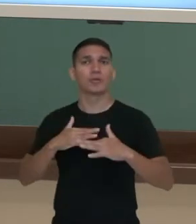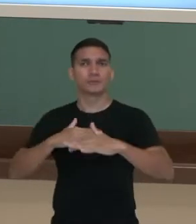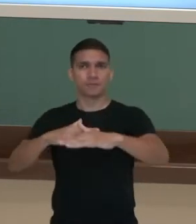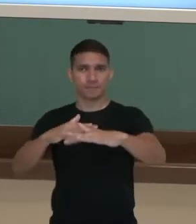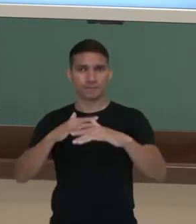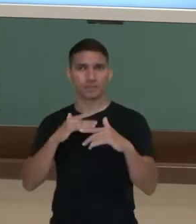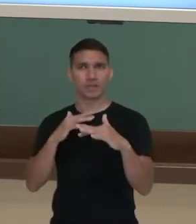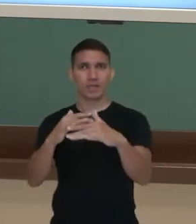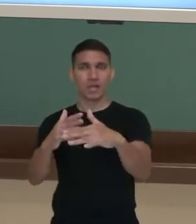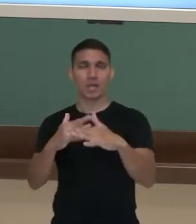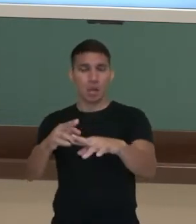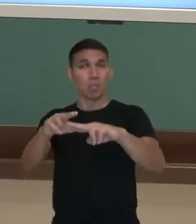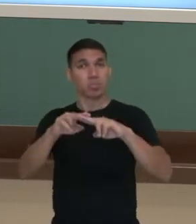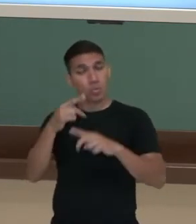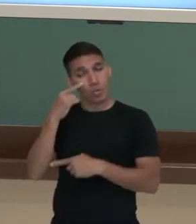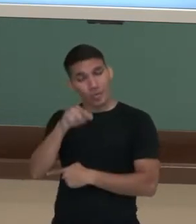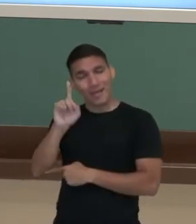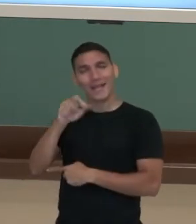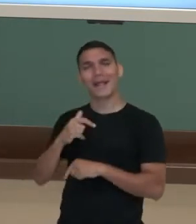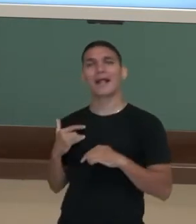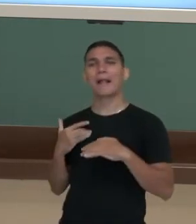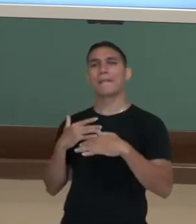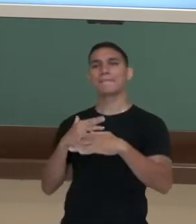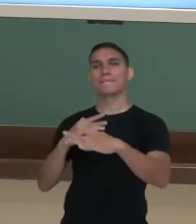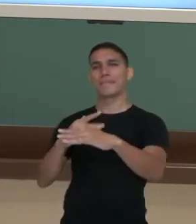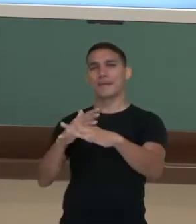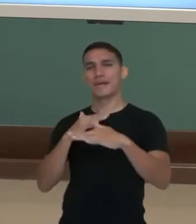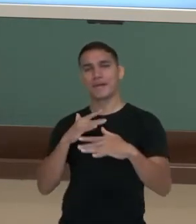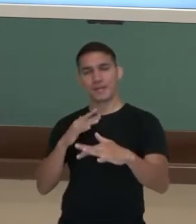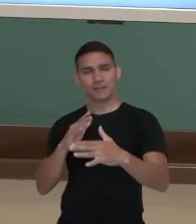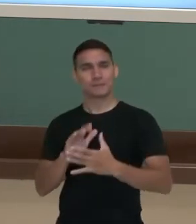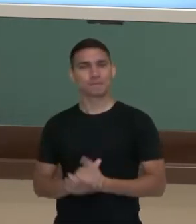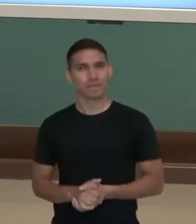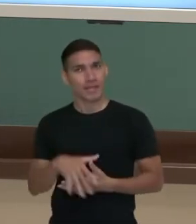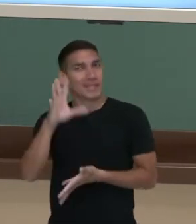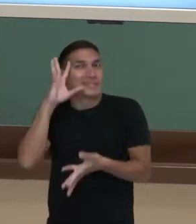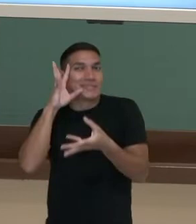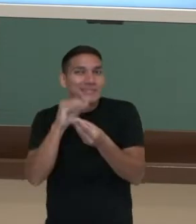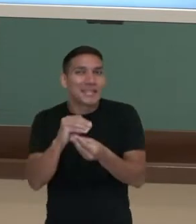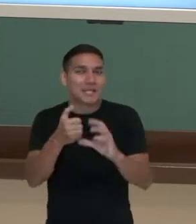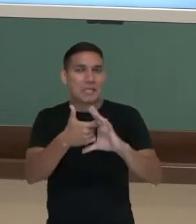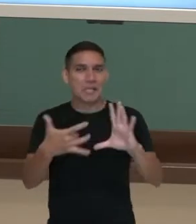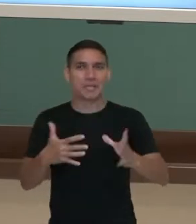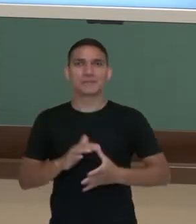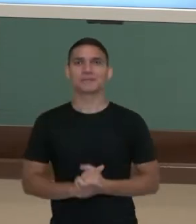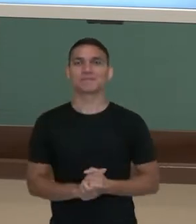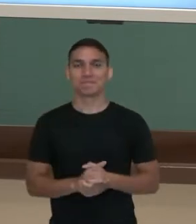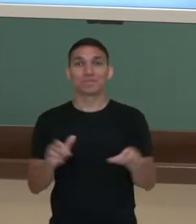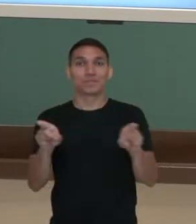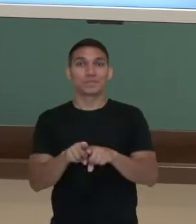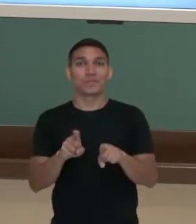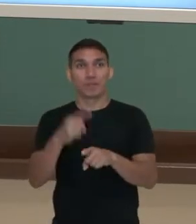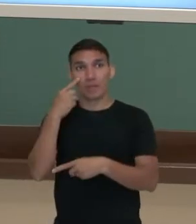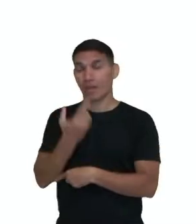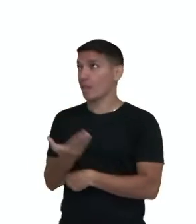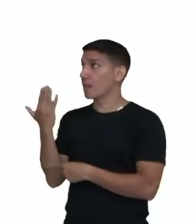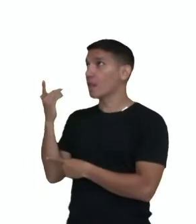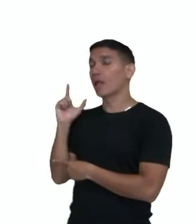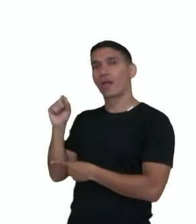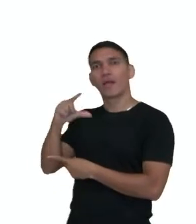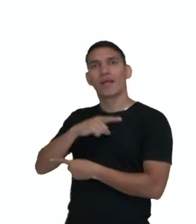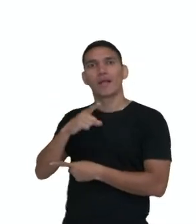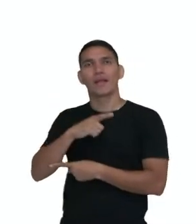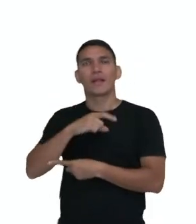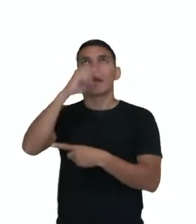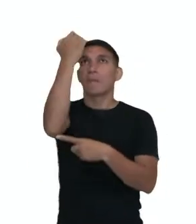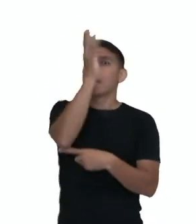portanto, fazem parte dessa bacia hidrográfica, para entender as características. Temos também as